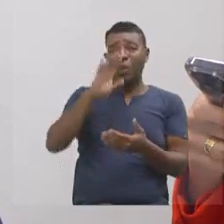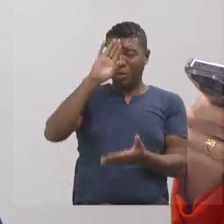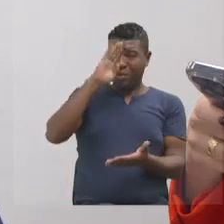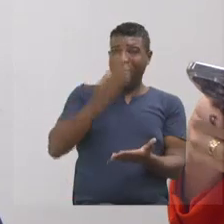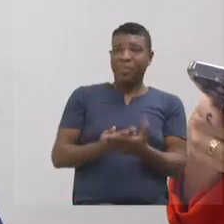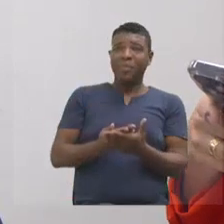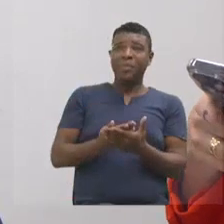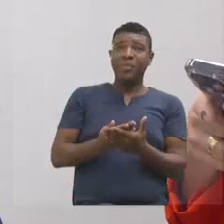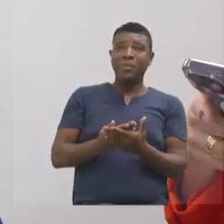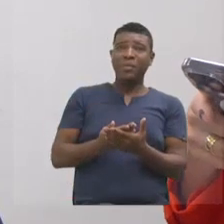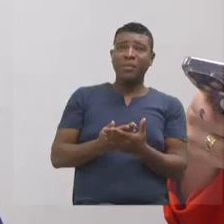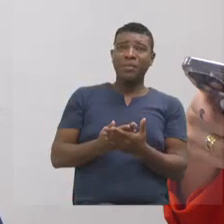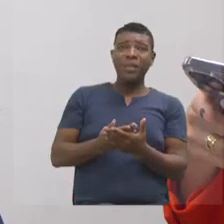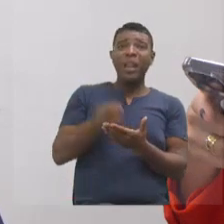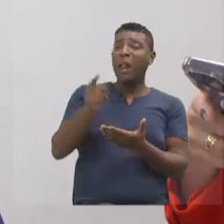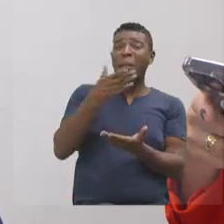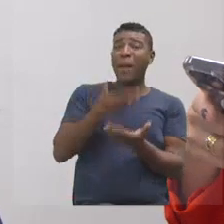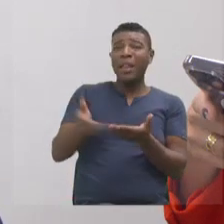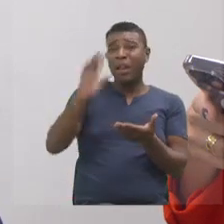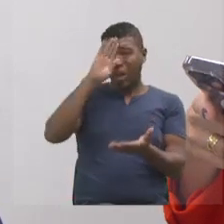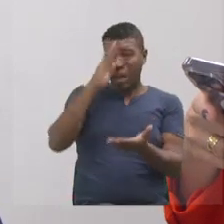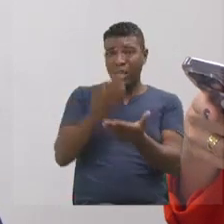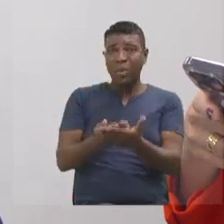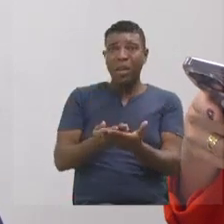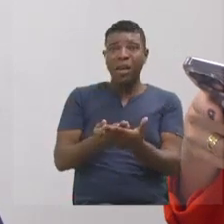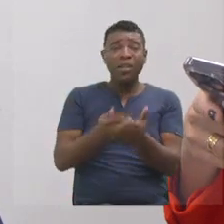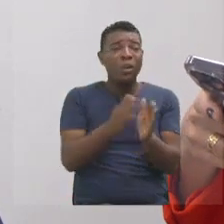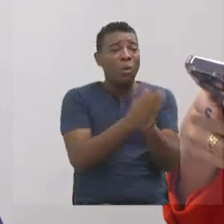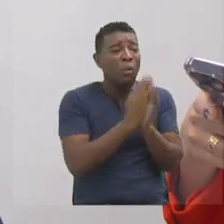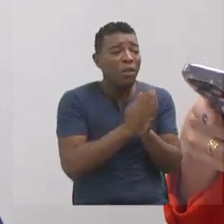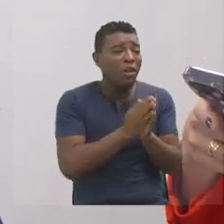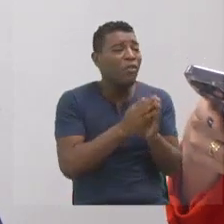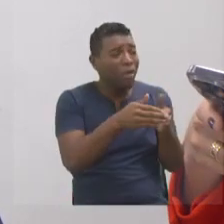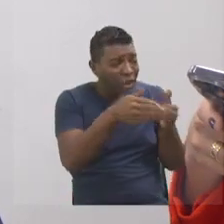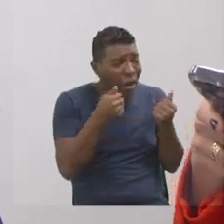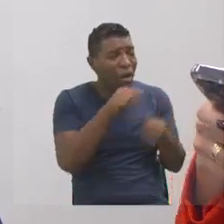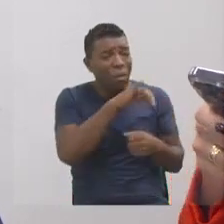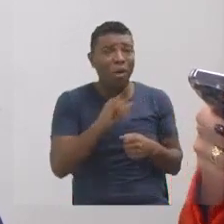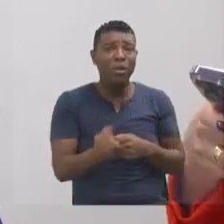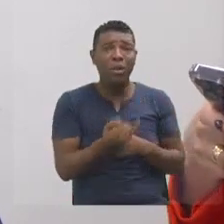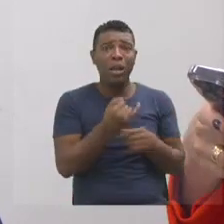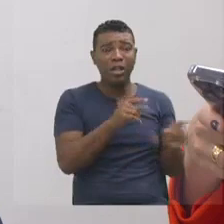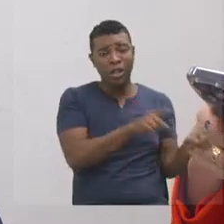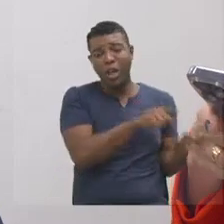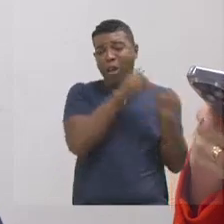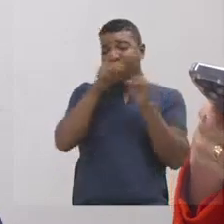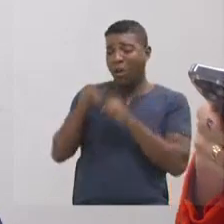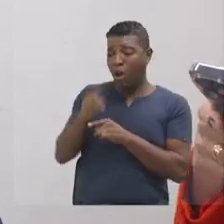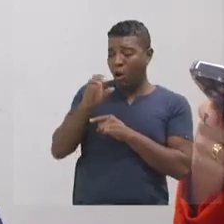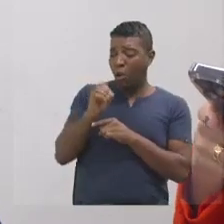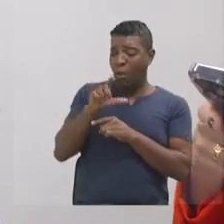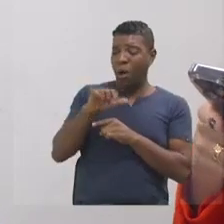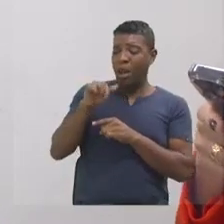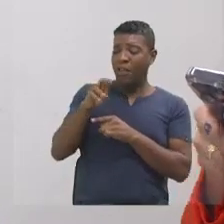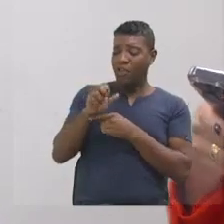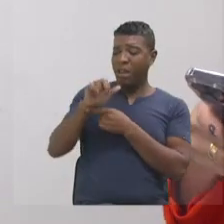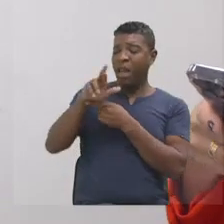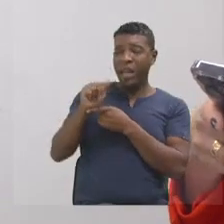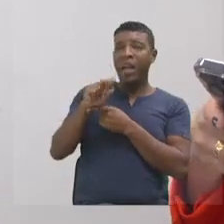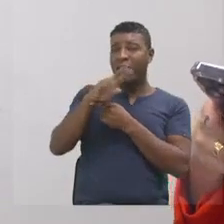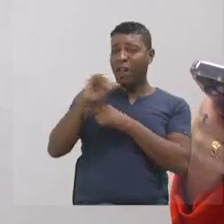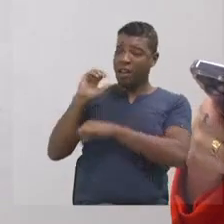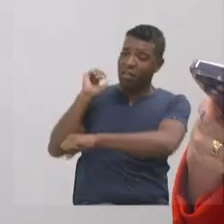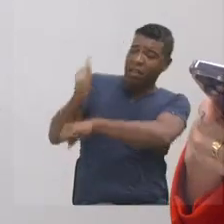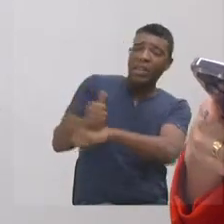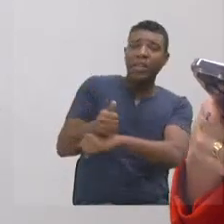secretários municipais de saúde eu te peço essa oportunidade e saiba que Oliveira vai te servir muito bem e poder trabalhar na saúde